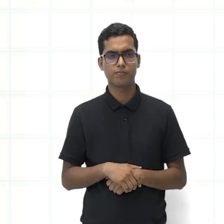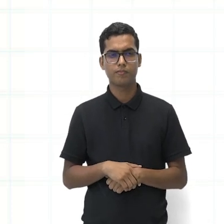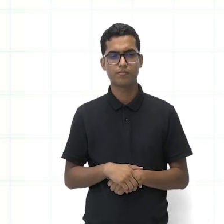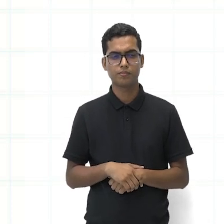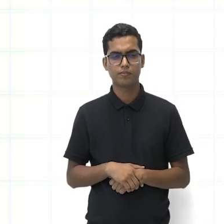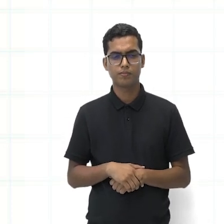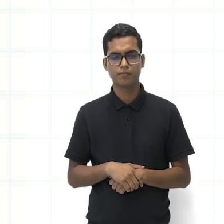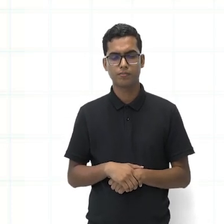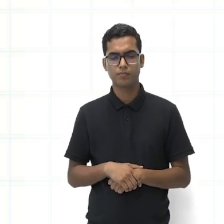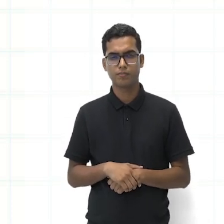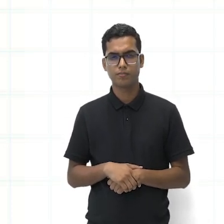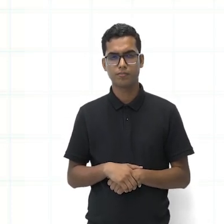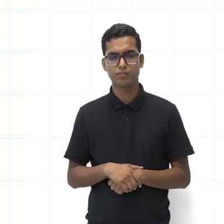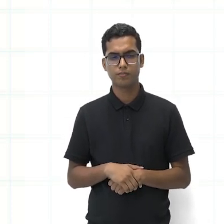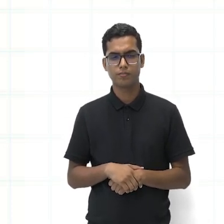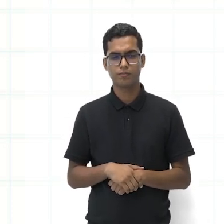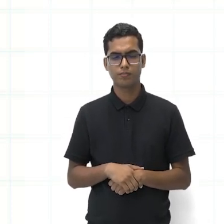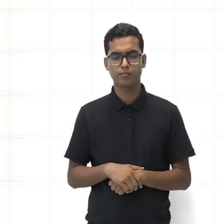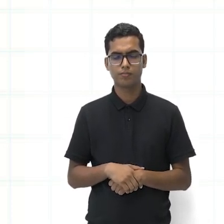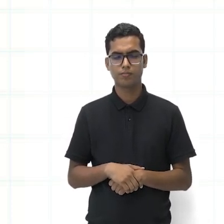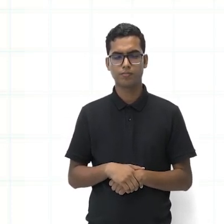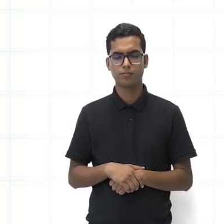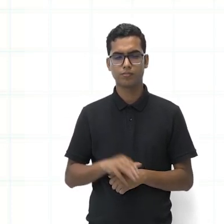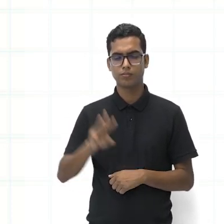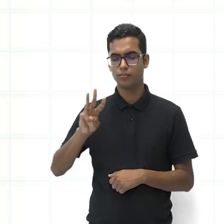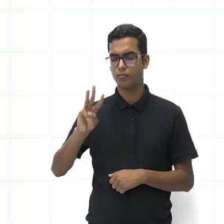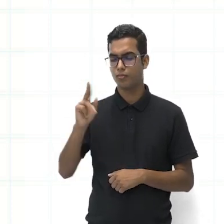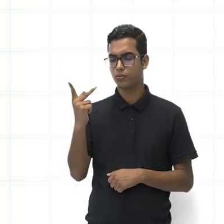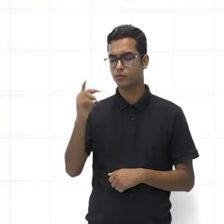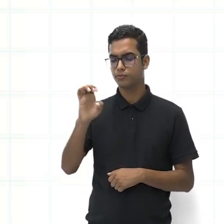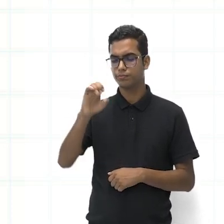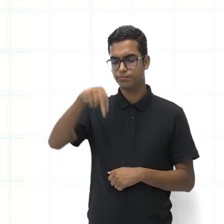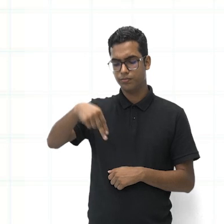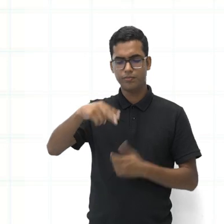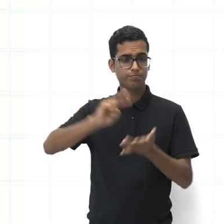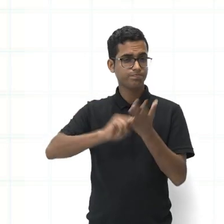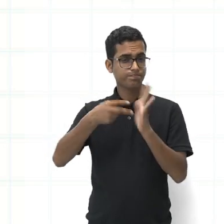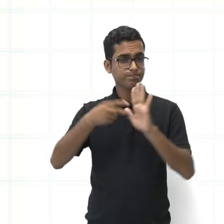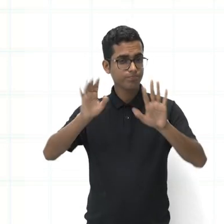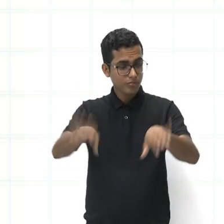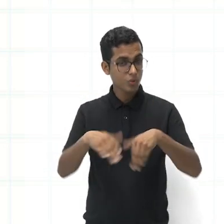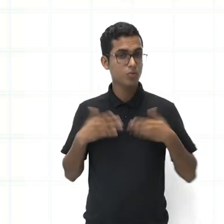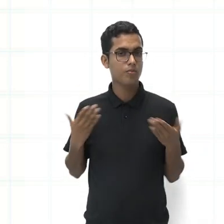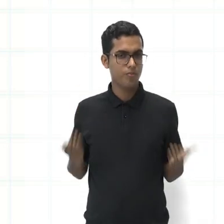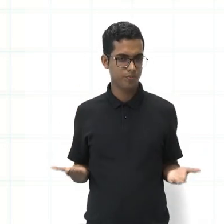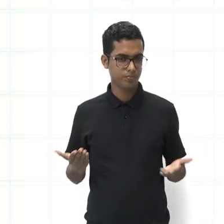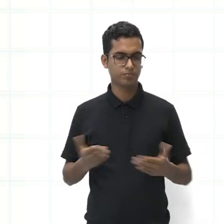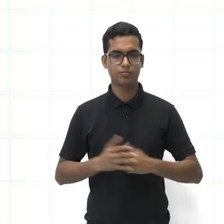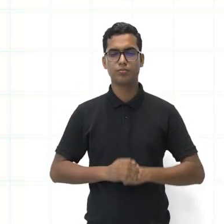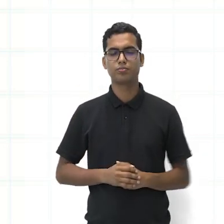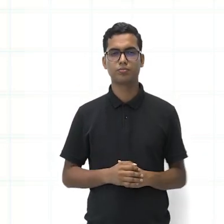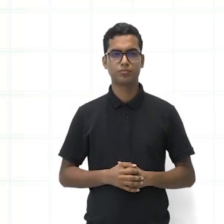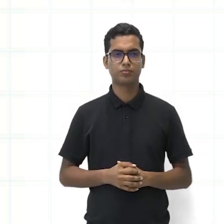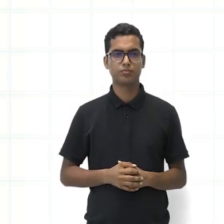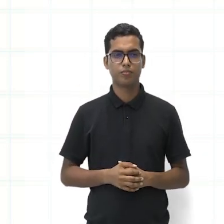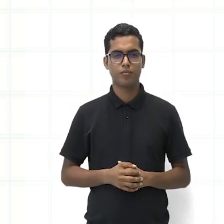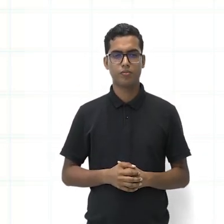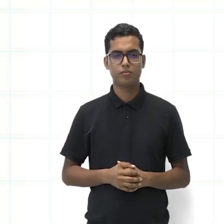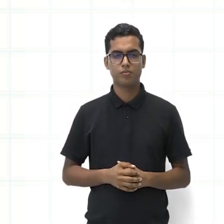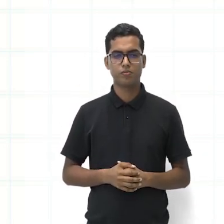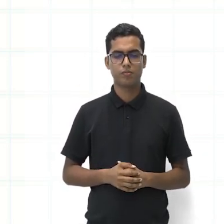uma palavrinha. When significa quando, tá? Nós já vimos, né? Você já sabe, então, a palavrinha